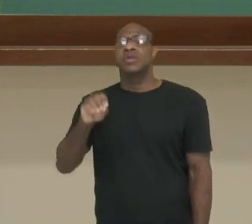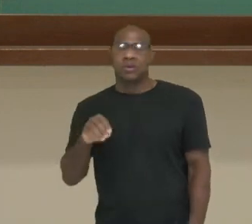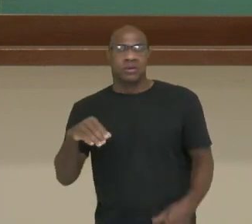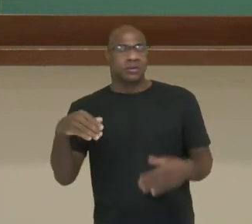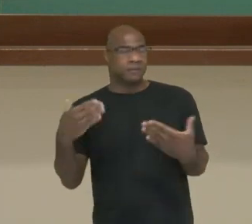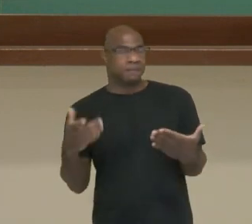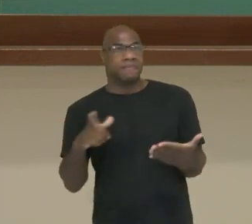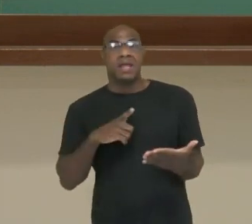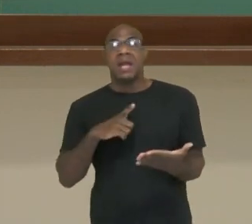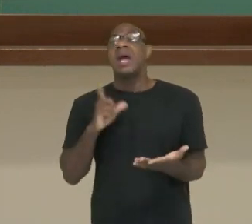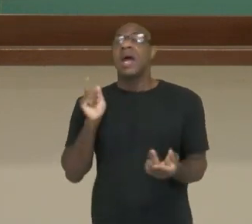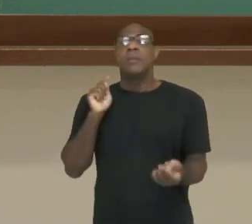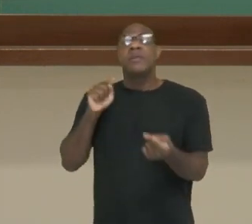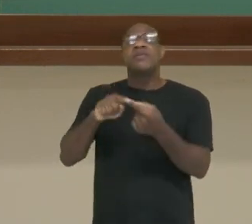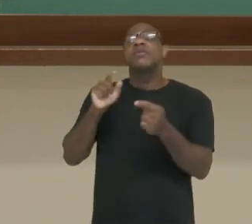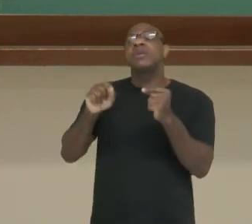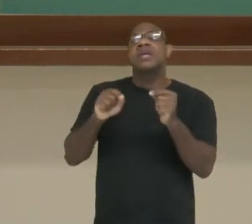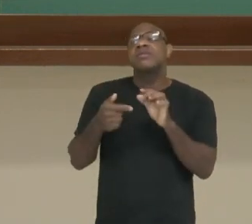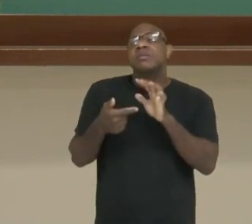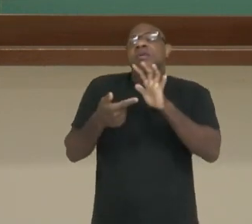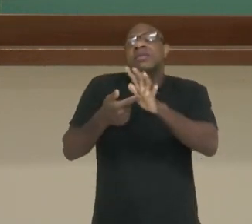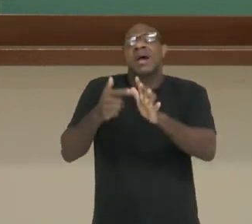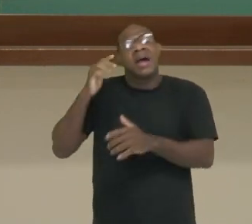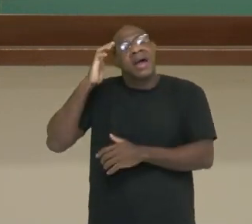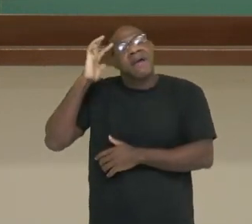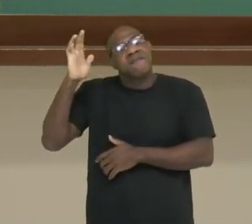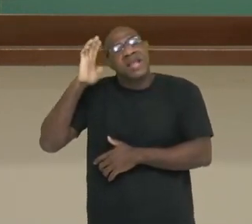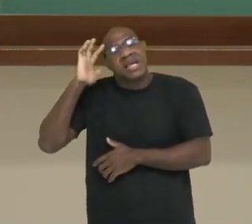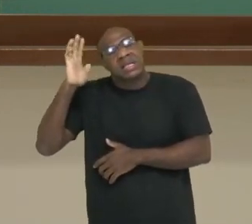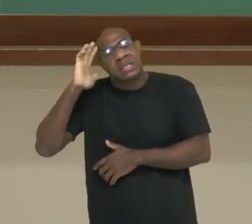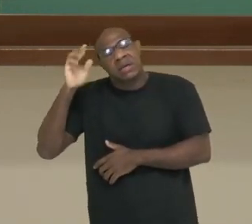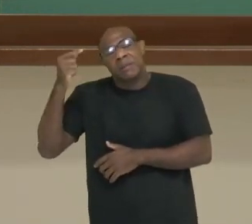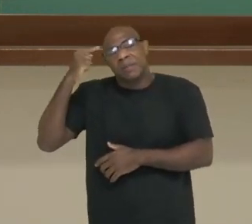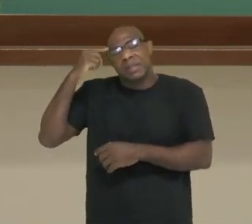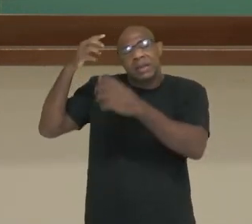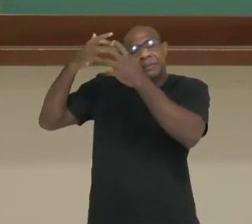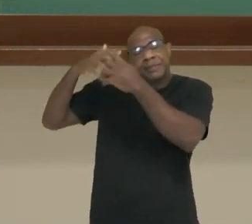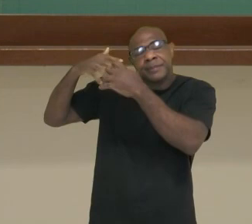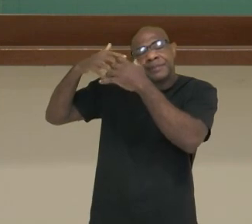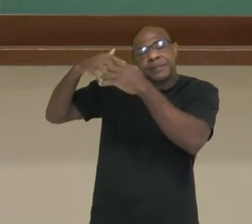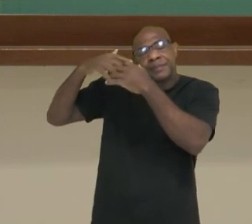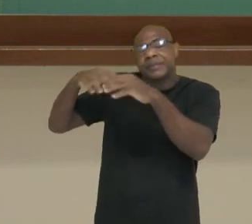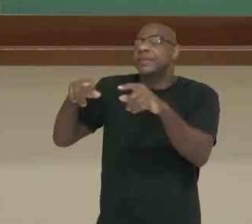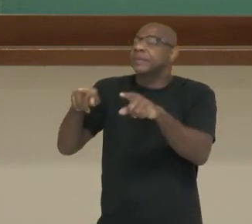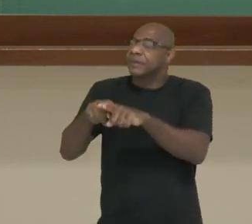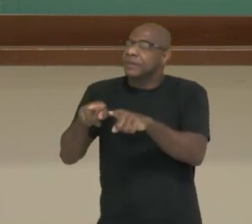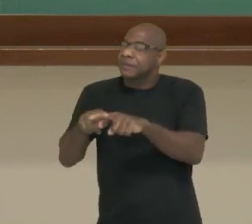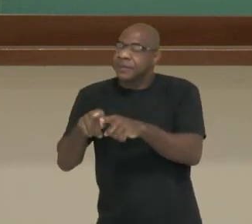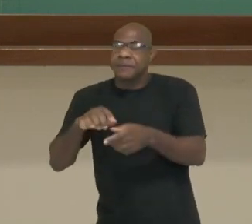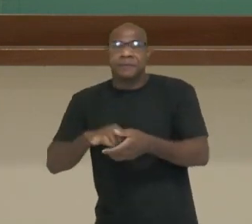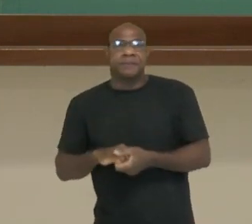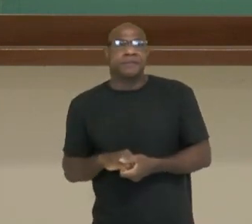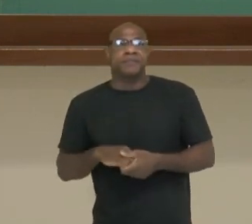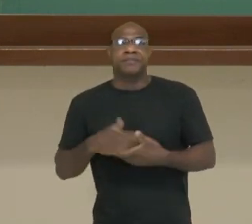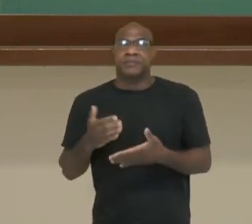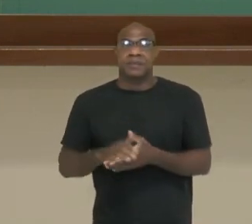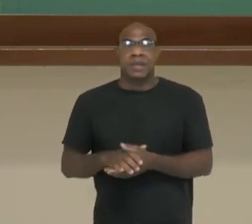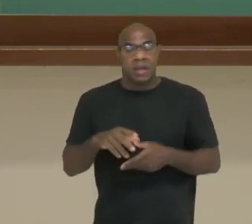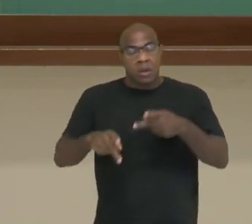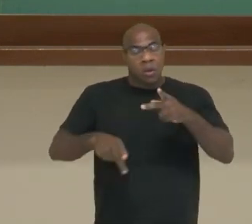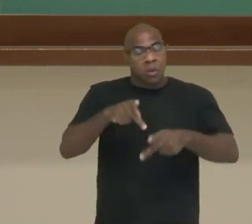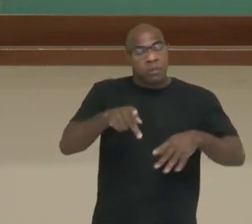à reflexão. No teatro do oprimido sempre vai ter a figura do opressor e do oprimido, para que o público